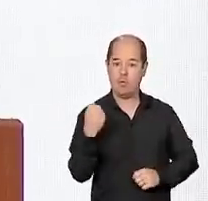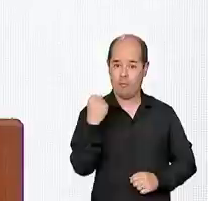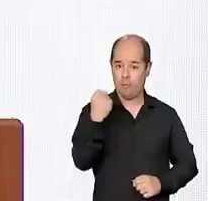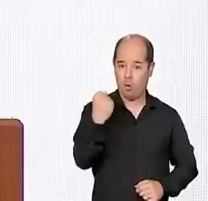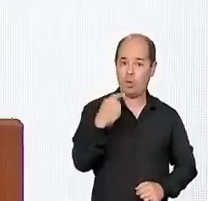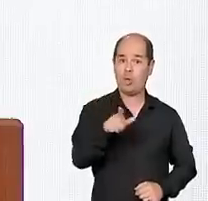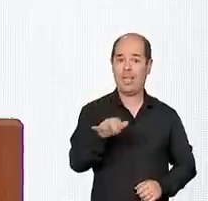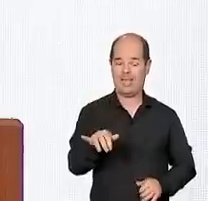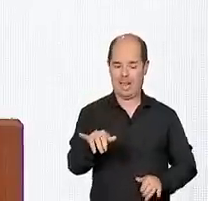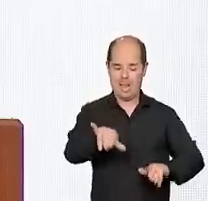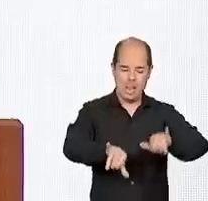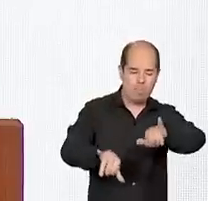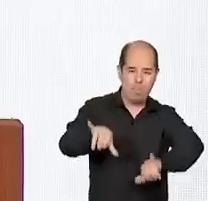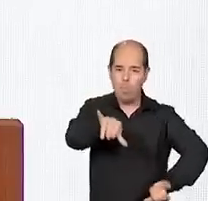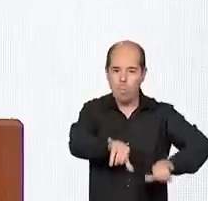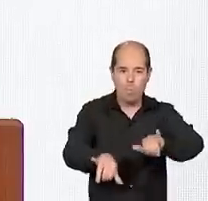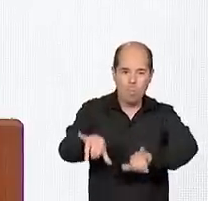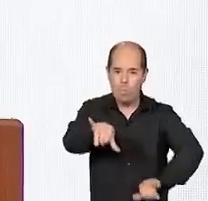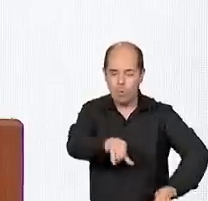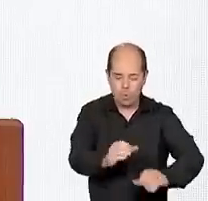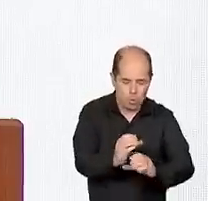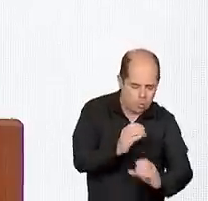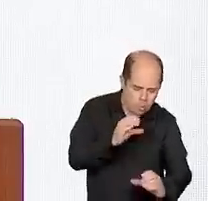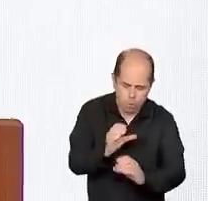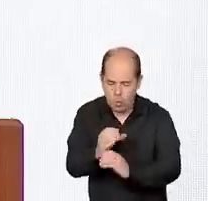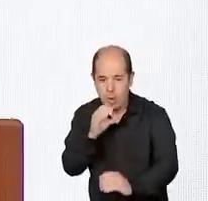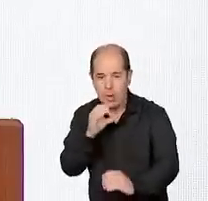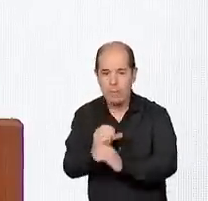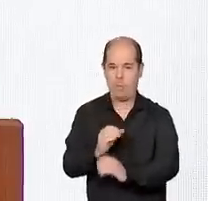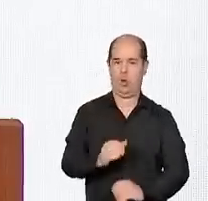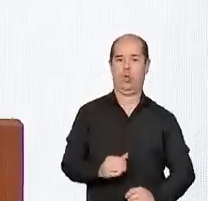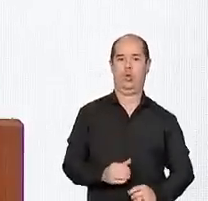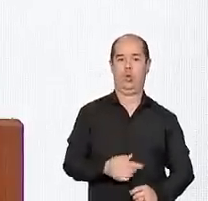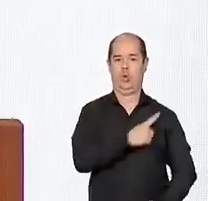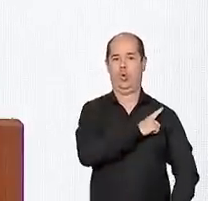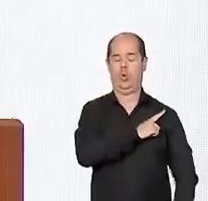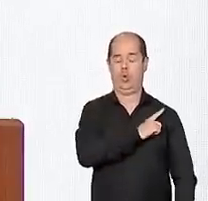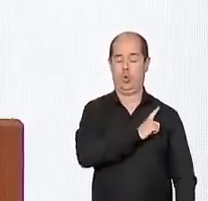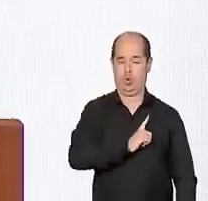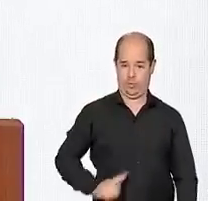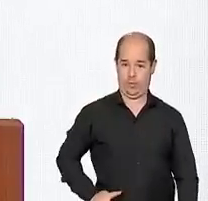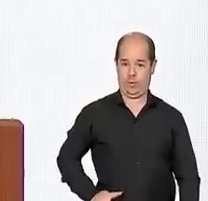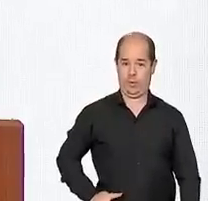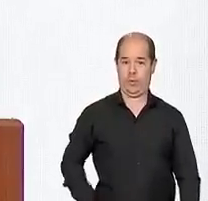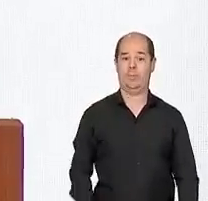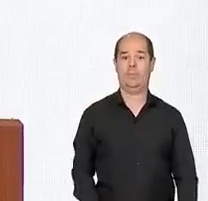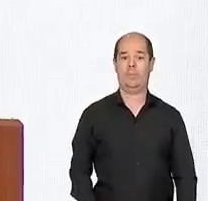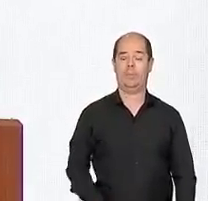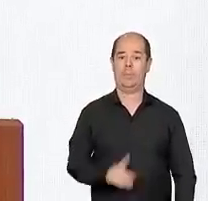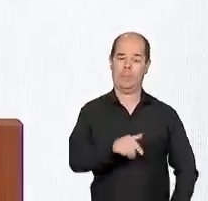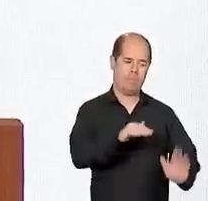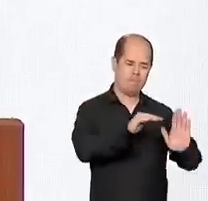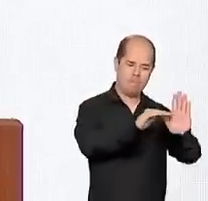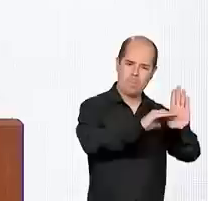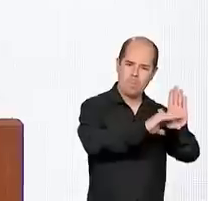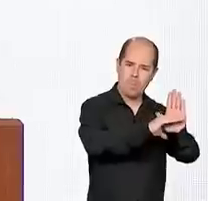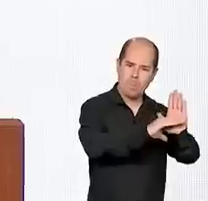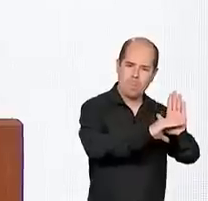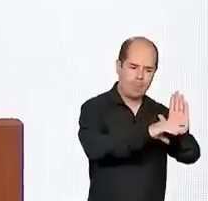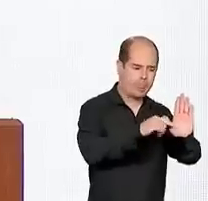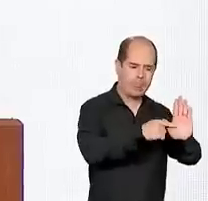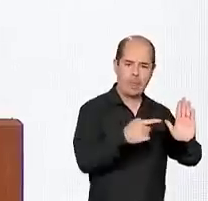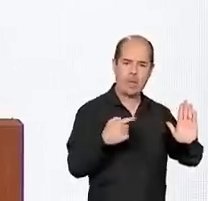públicos. Todos eles constam nesse plano e está numa fase mais avançada o plano